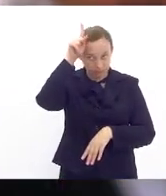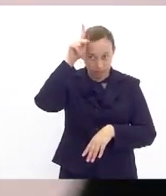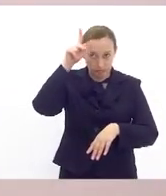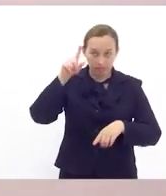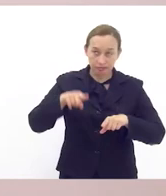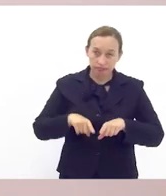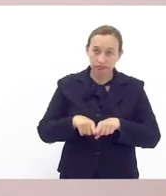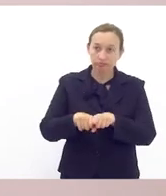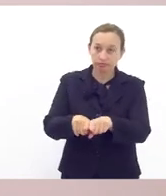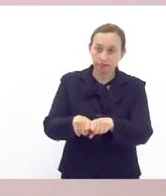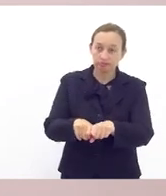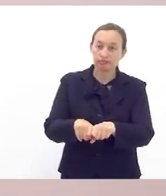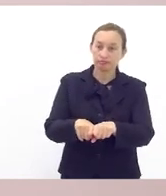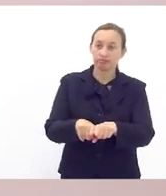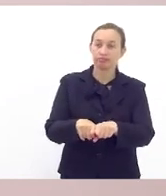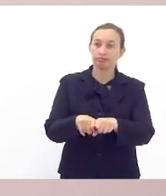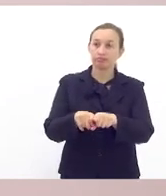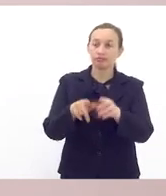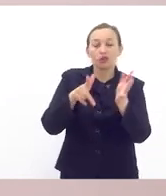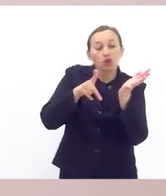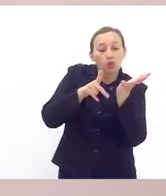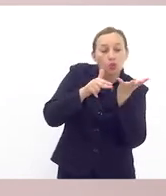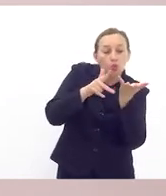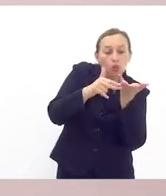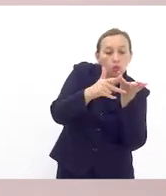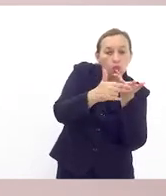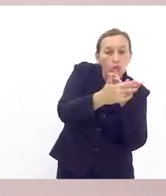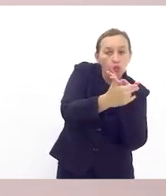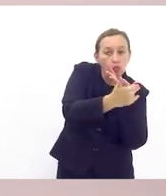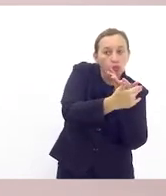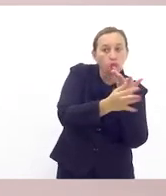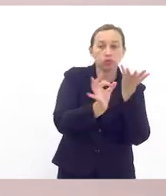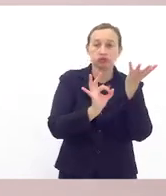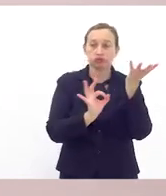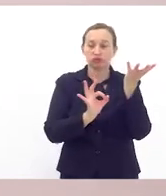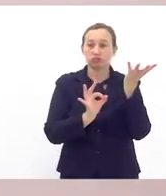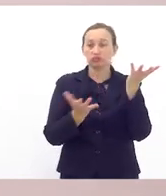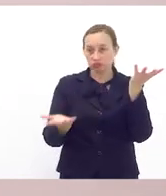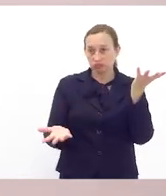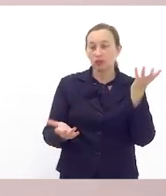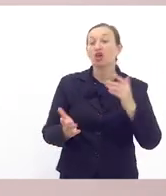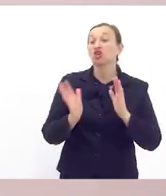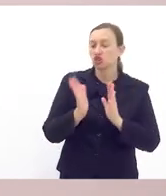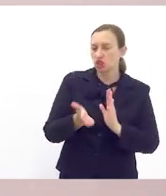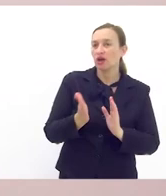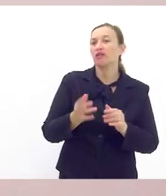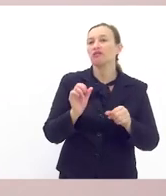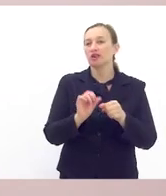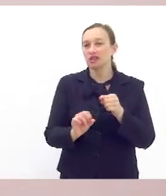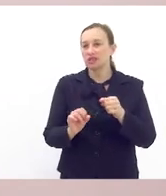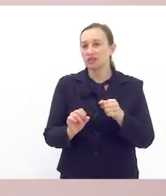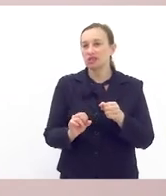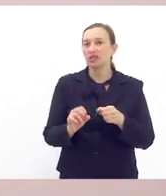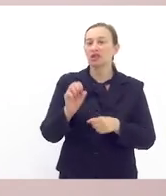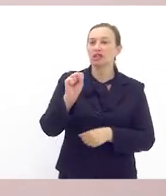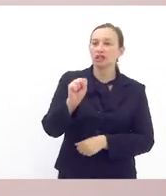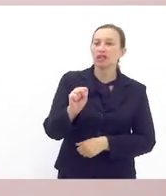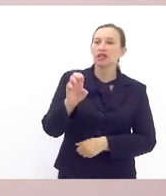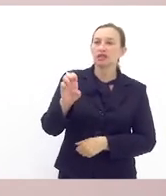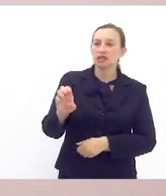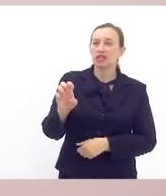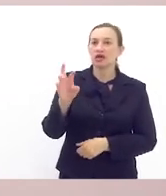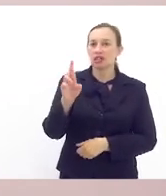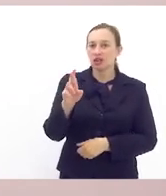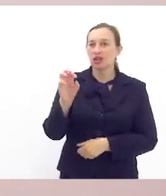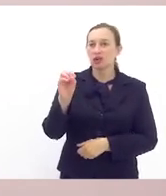já fez isso em Valença já estamos fazendo isso em Seropédica então